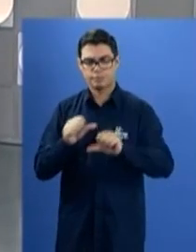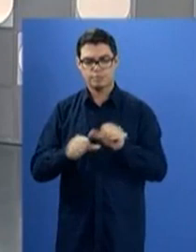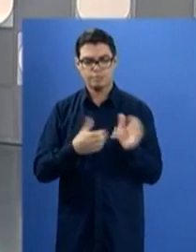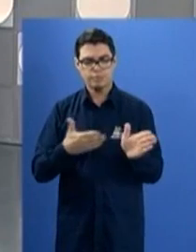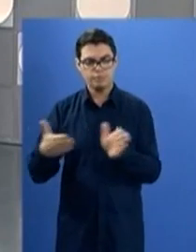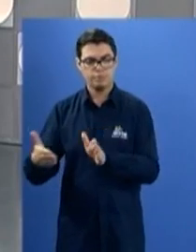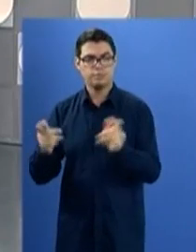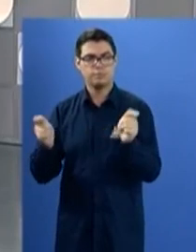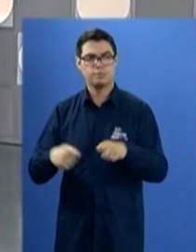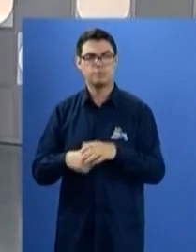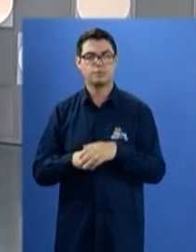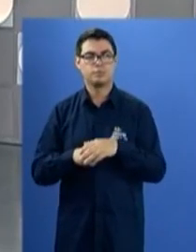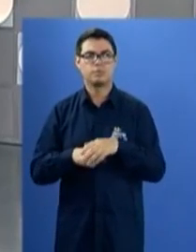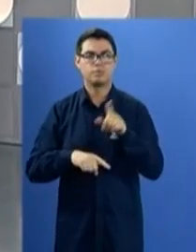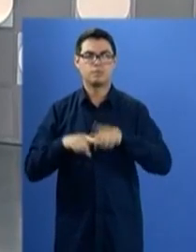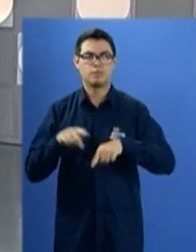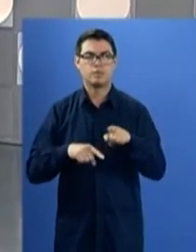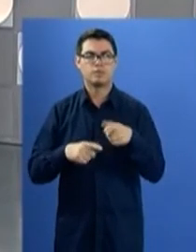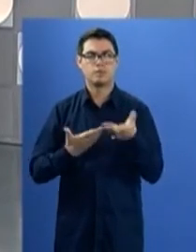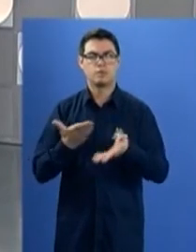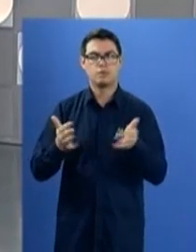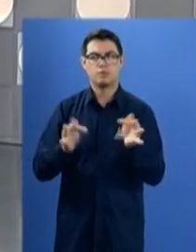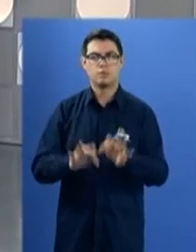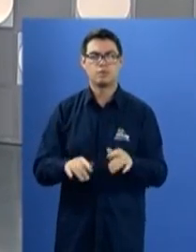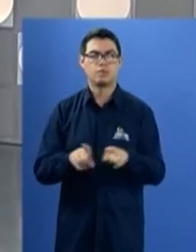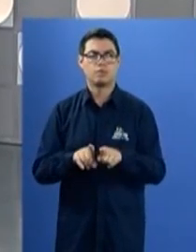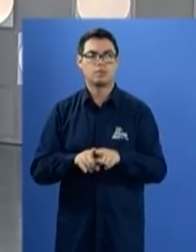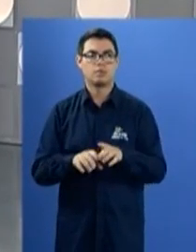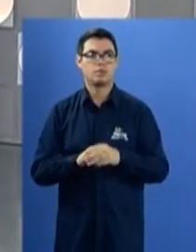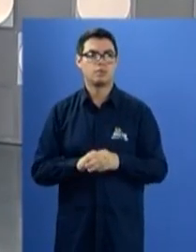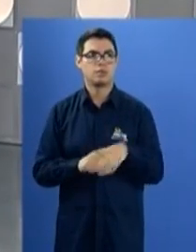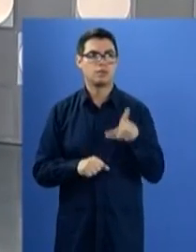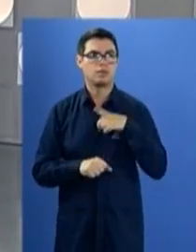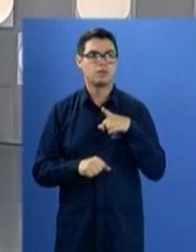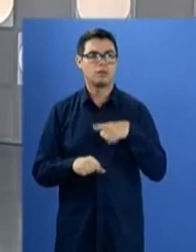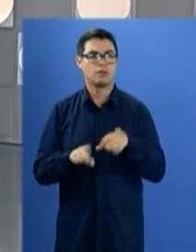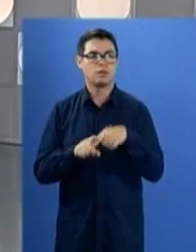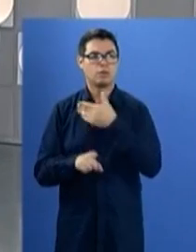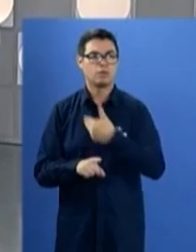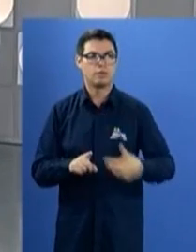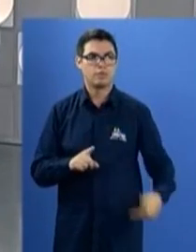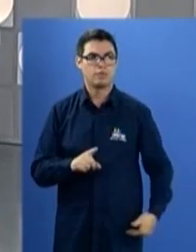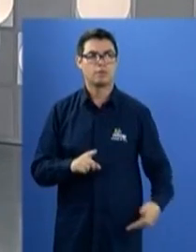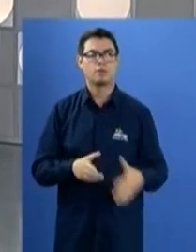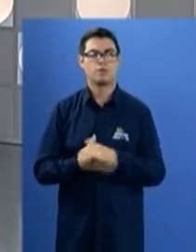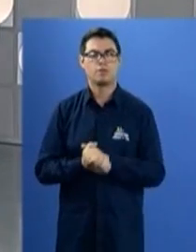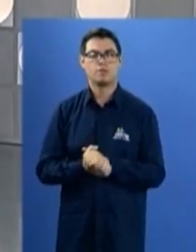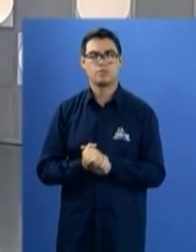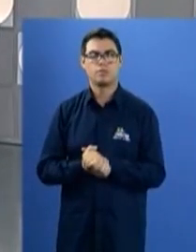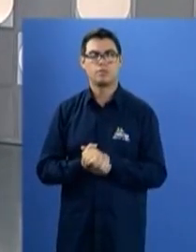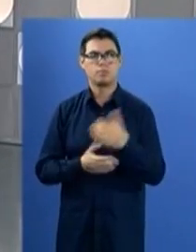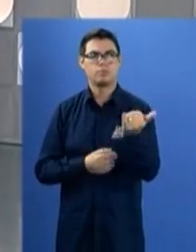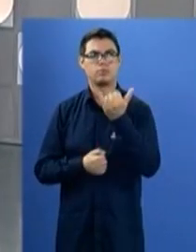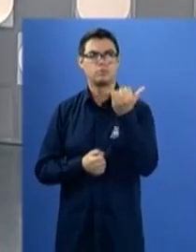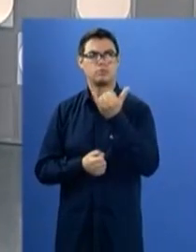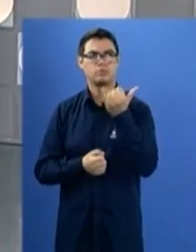processo produtivo em mercadorias e serviços finais. Temos também aí o governo. O governo tem